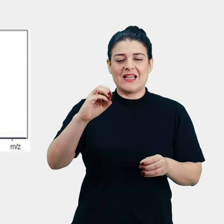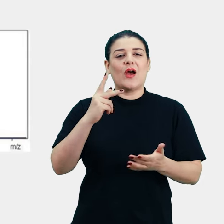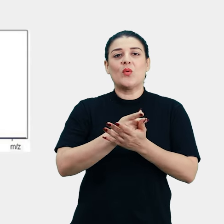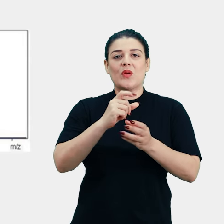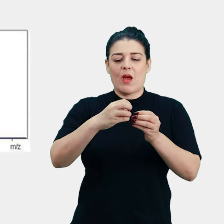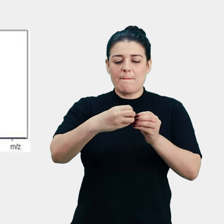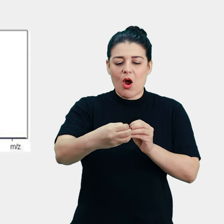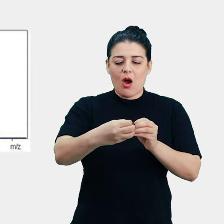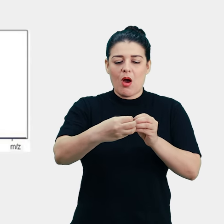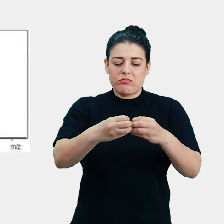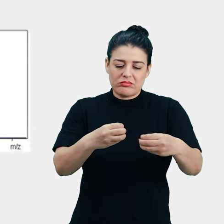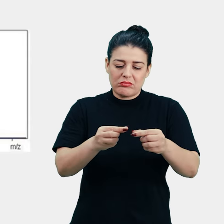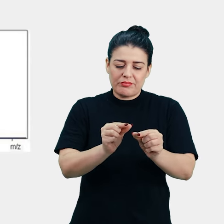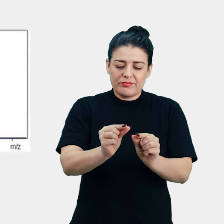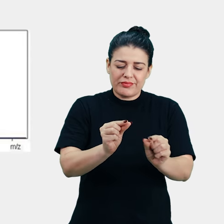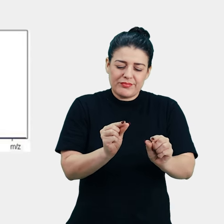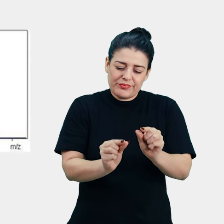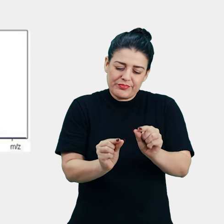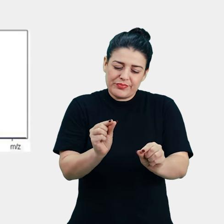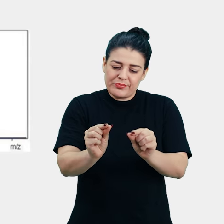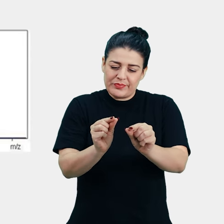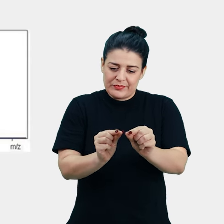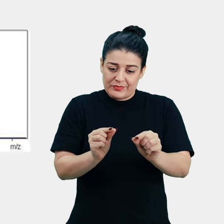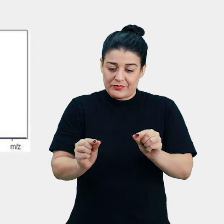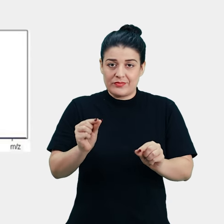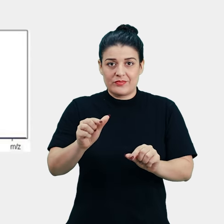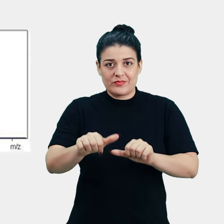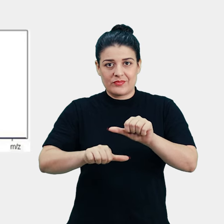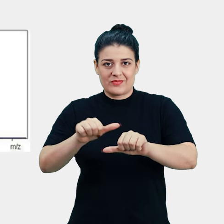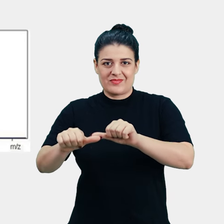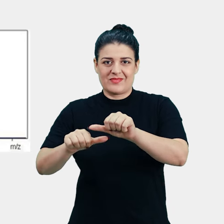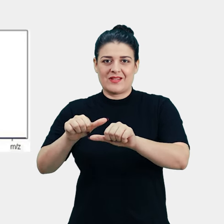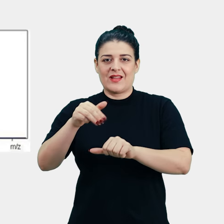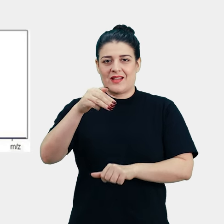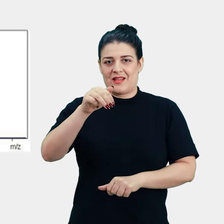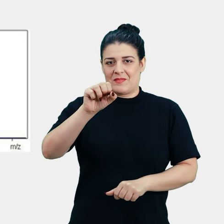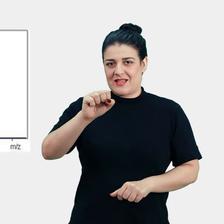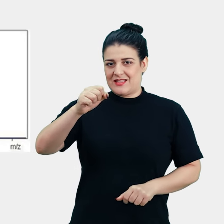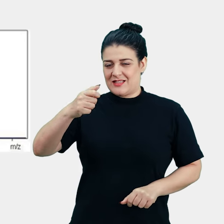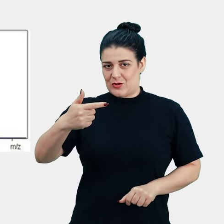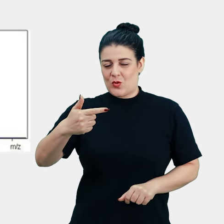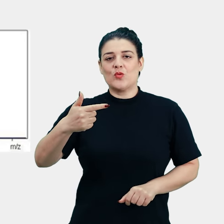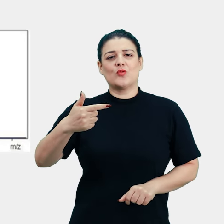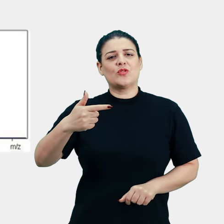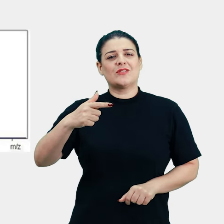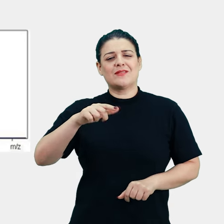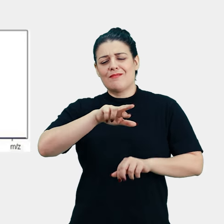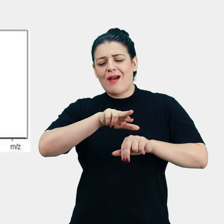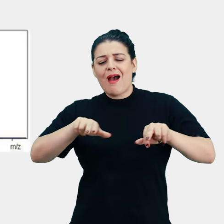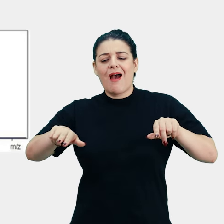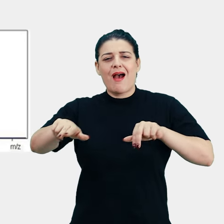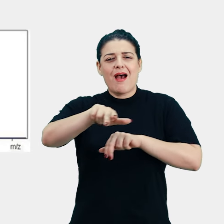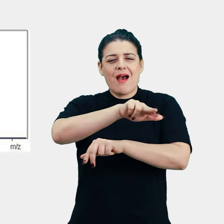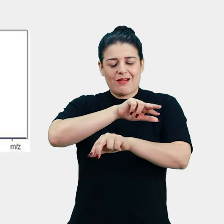quê? Quebrar, fragmentar, gerando o que nós chamamos de espectro de MS2, com os vários